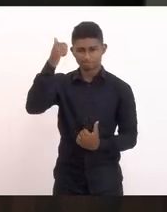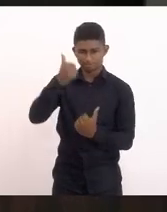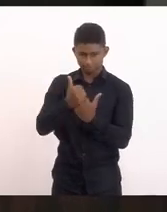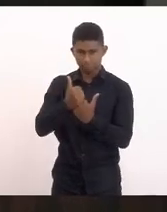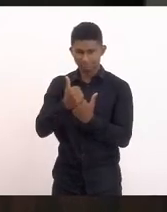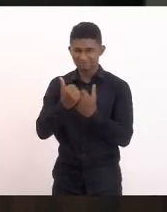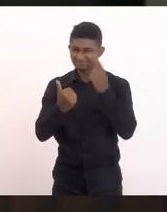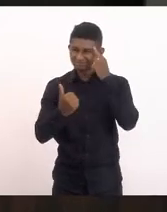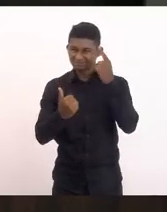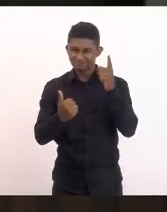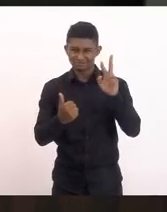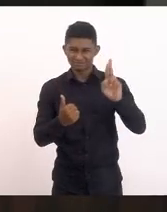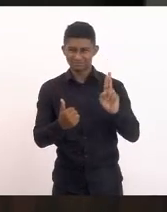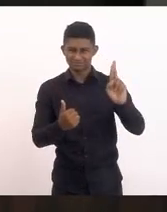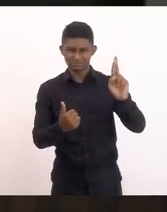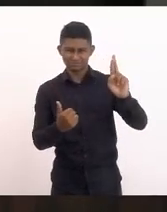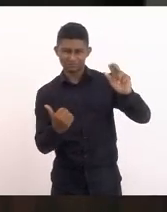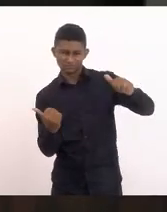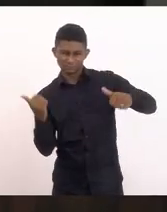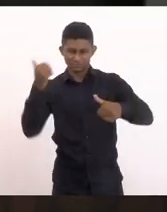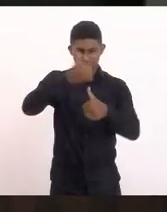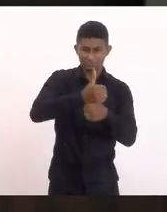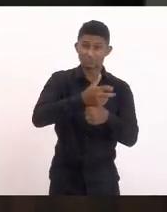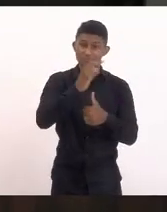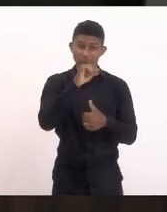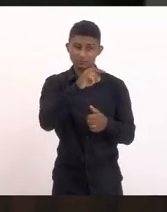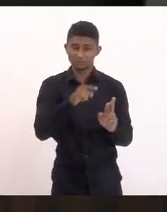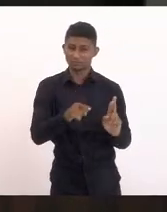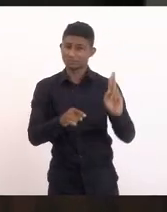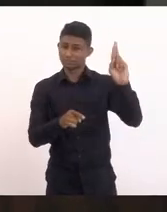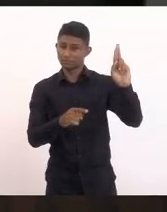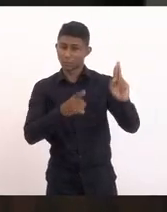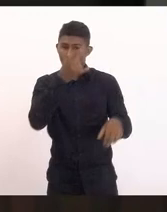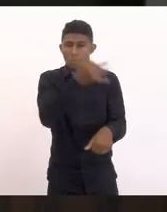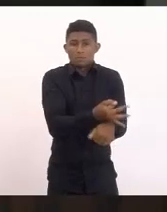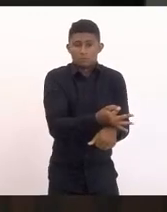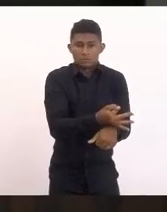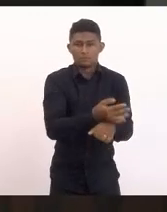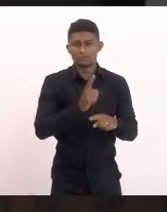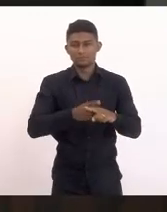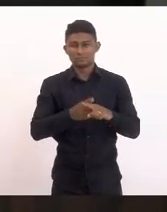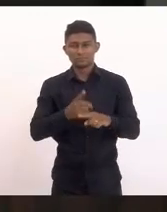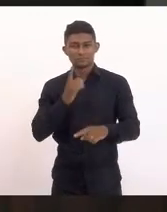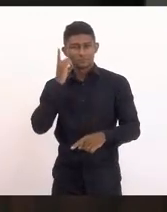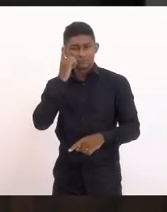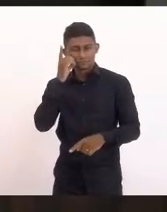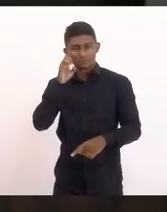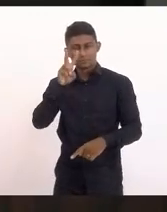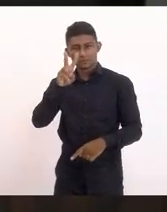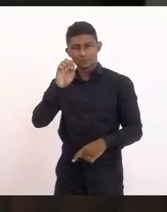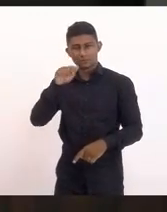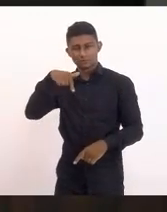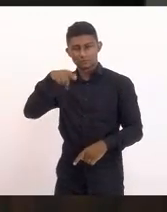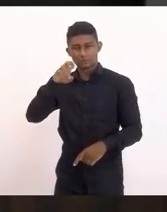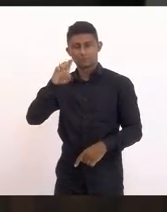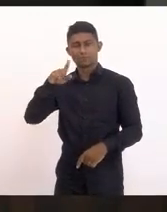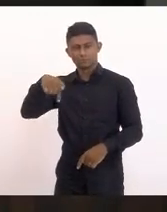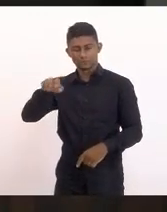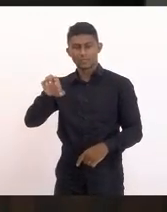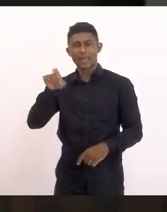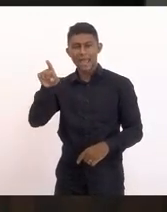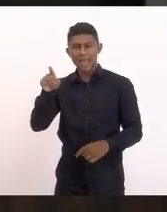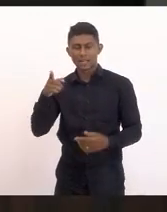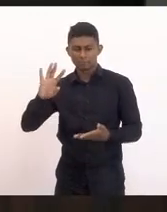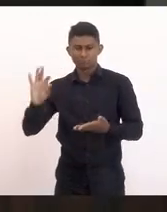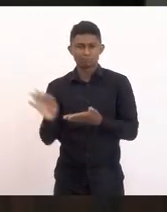substitui o líder na ausência do líder. Porque o deputado Valdeque se inscreveu para falar em nome do PT.